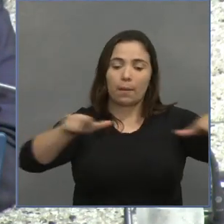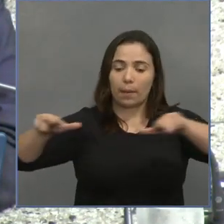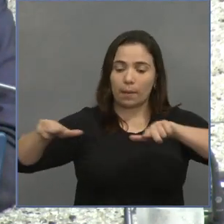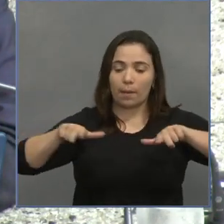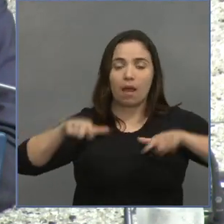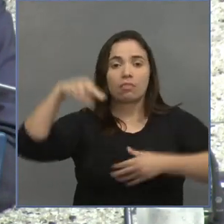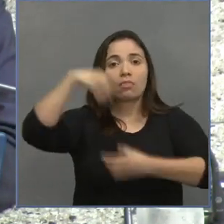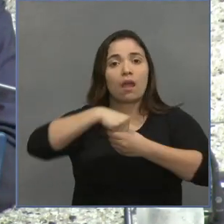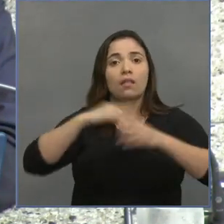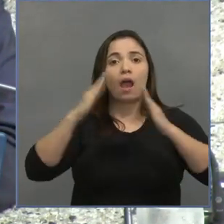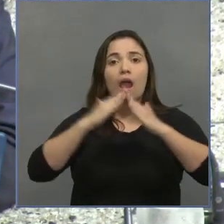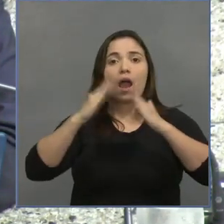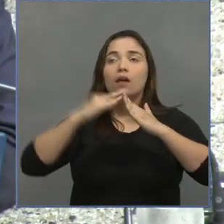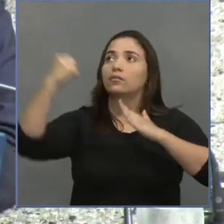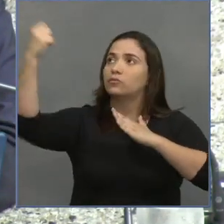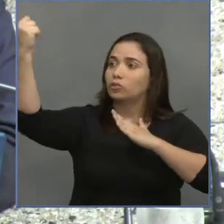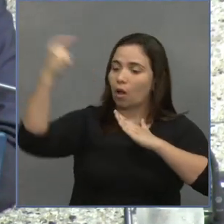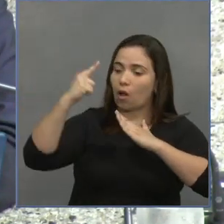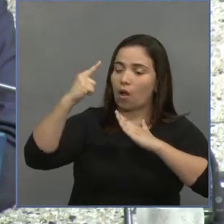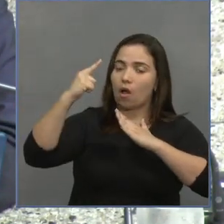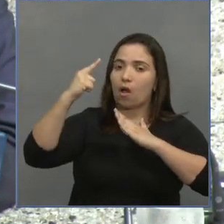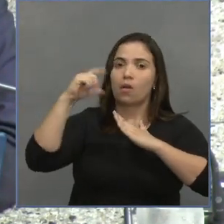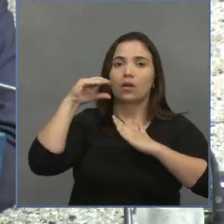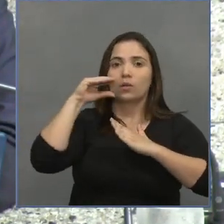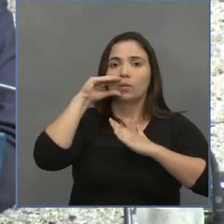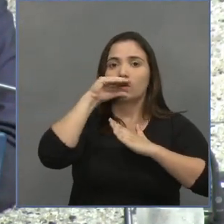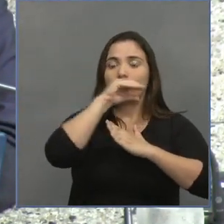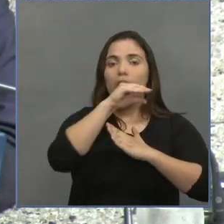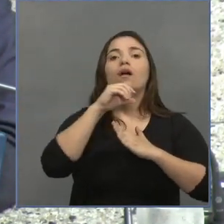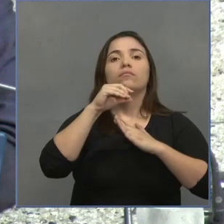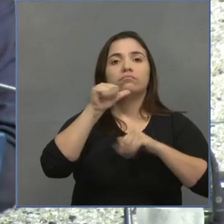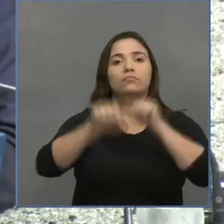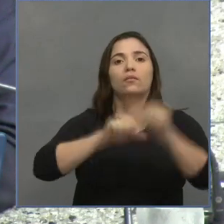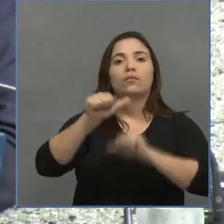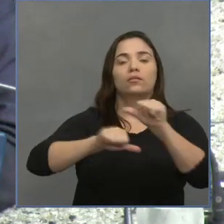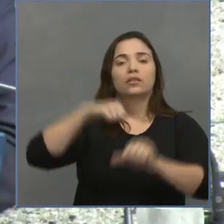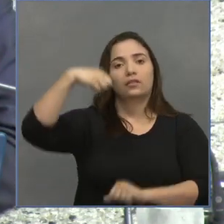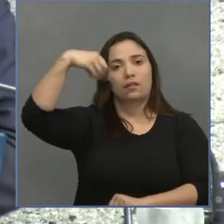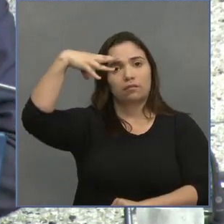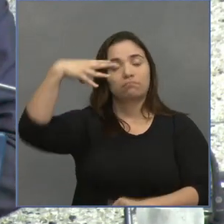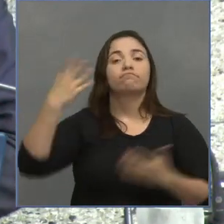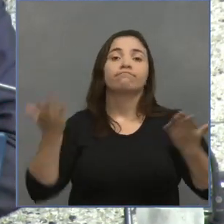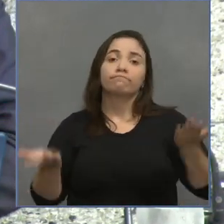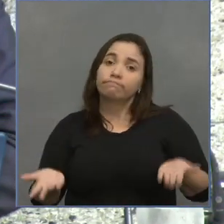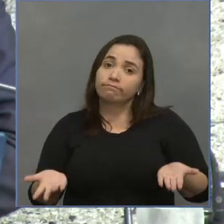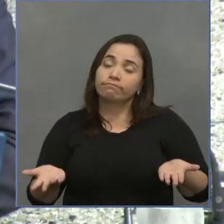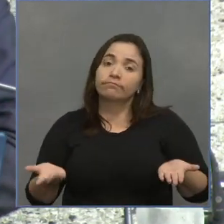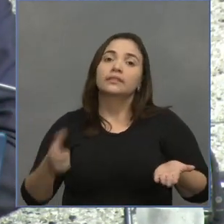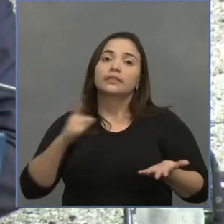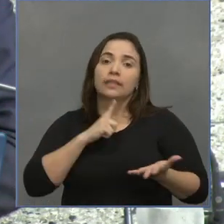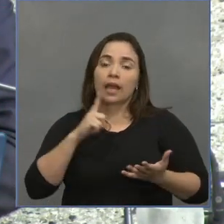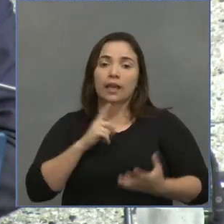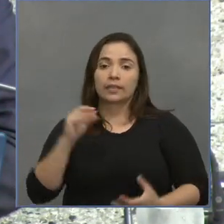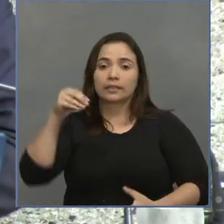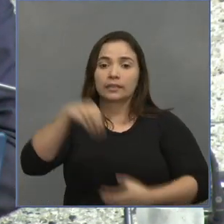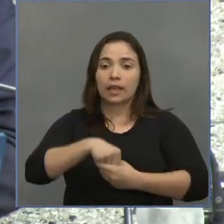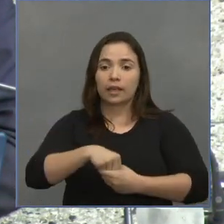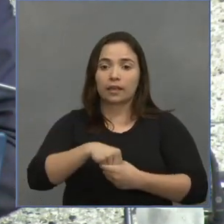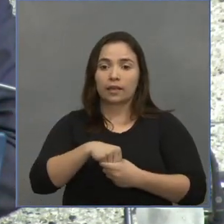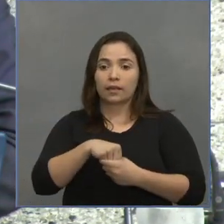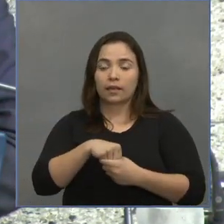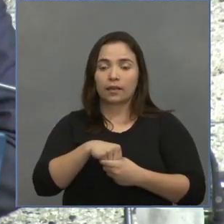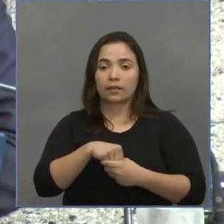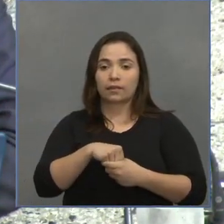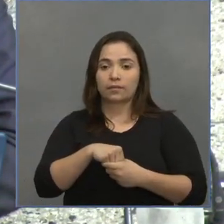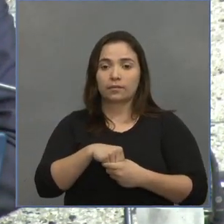sua própria energia. É isso que nós chamamos de microgeração distribuída. E às vezes mais, ele além de gerar a sua própria energia para o seu consumo, ele coloca na rede.